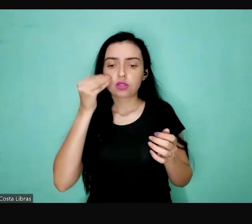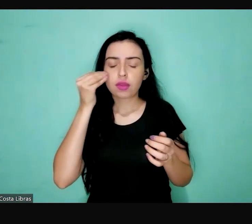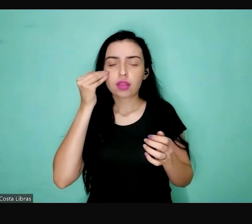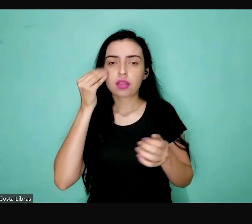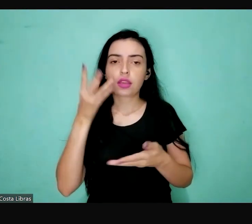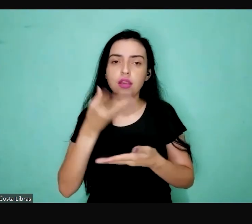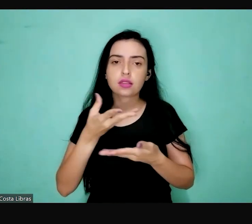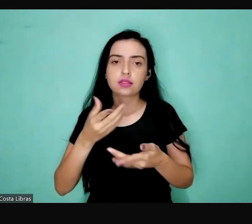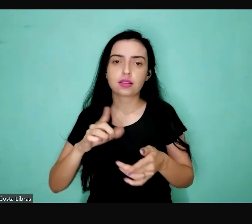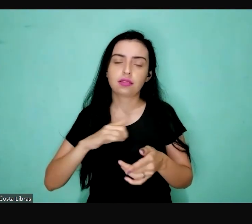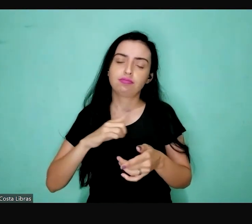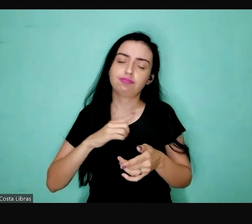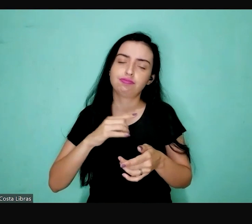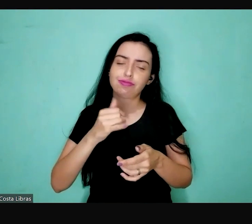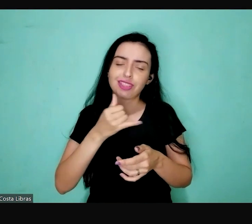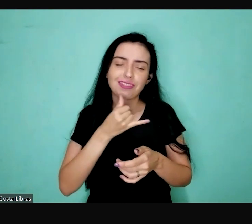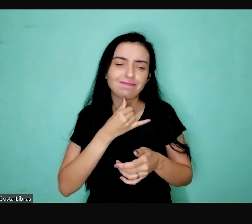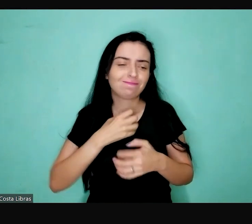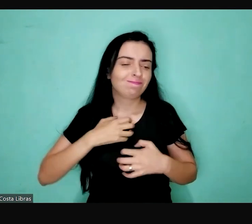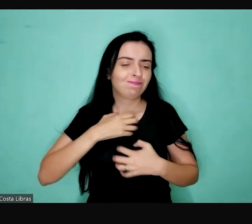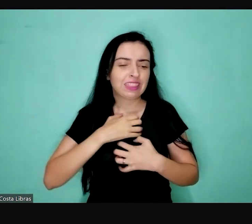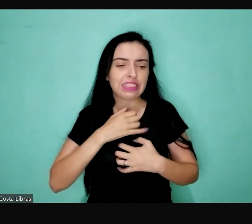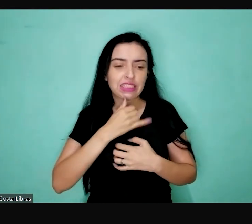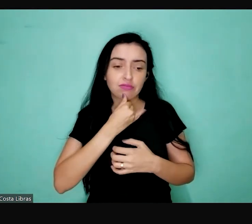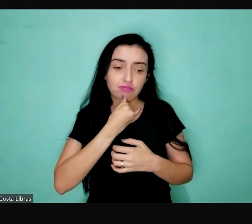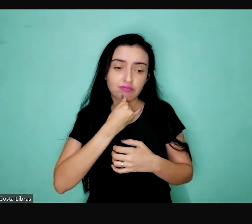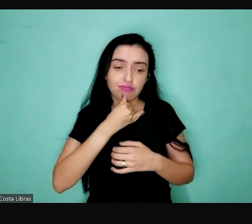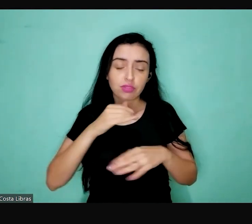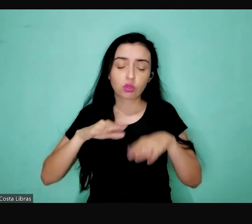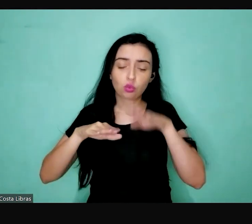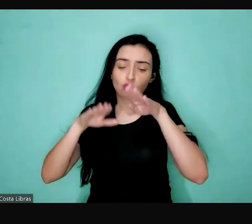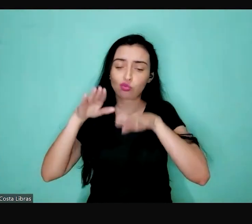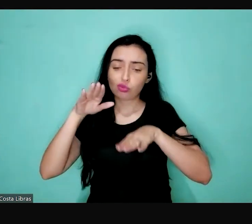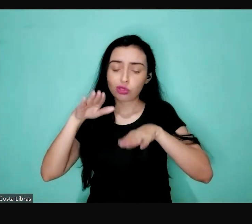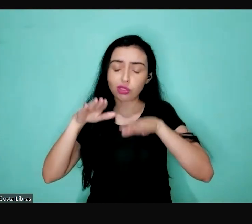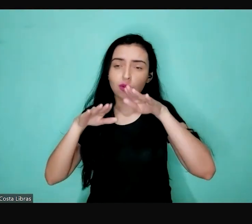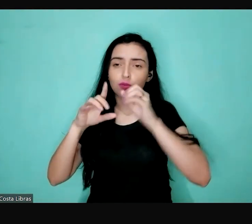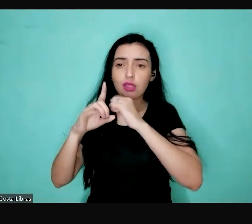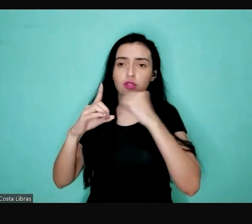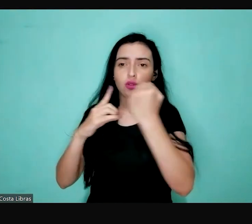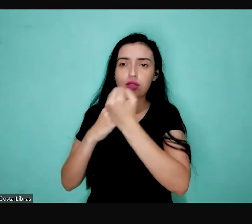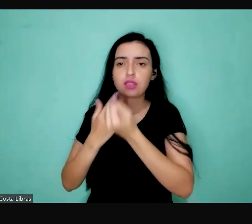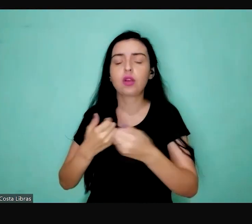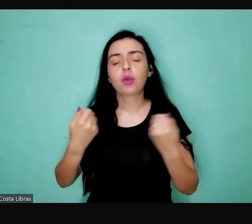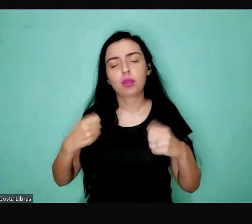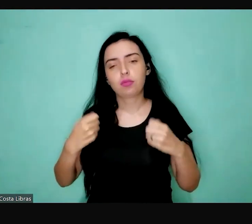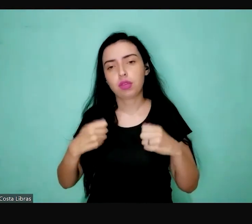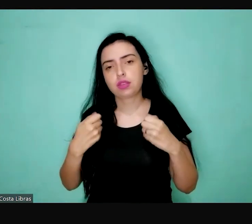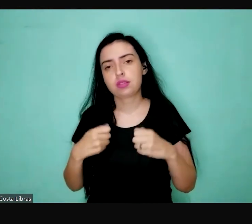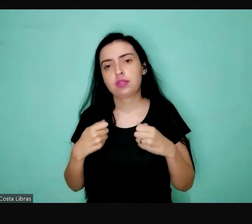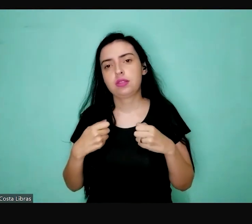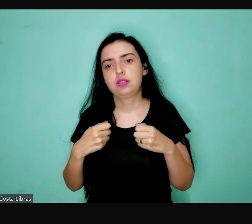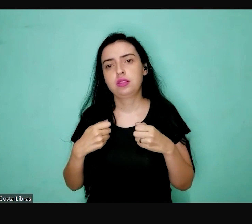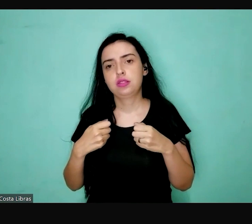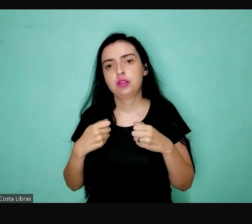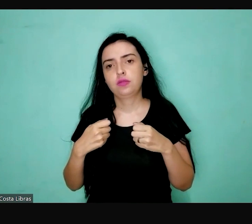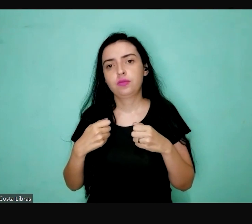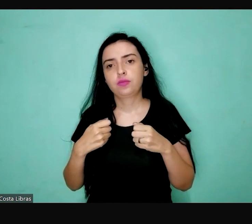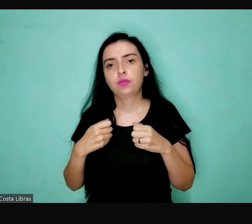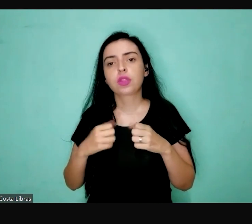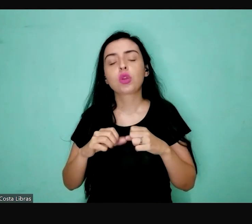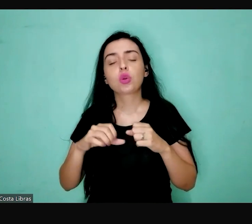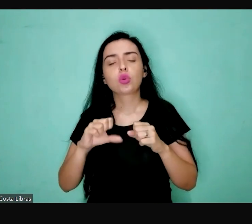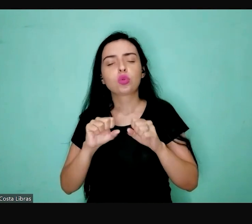ainda, infelizmente, uma grande desigualdade social, o que exige, por vezes, dos tribunais